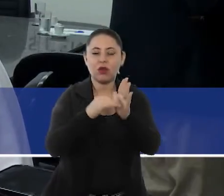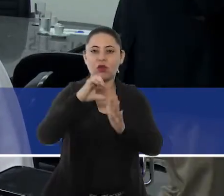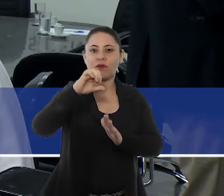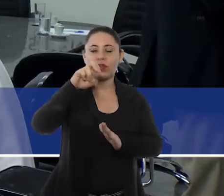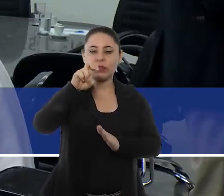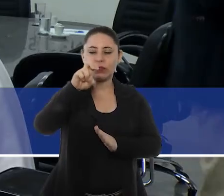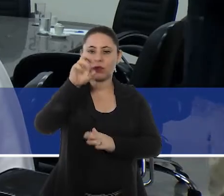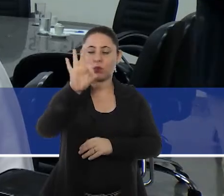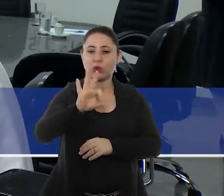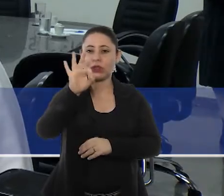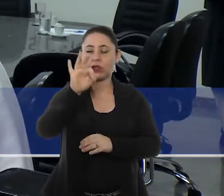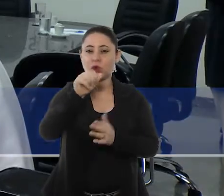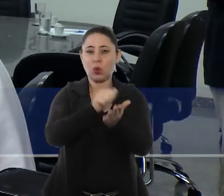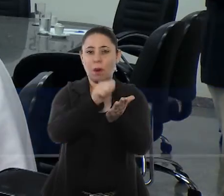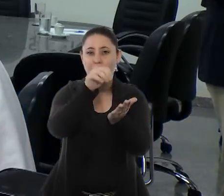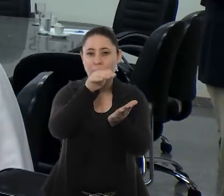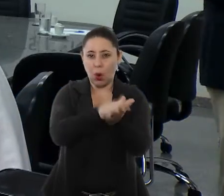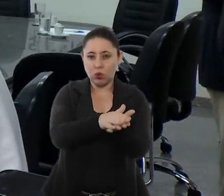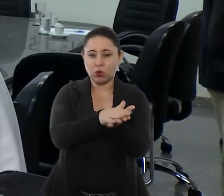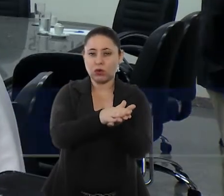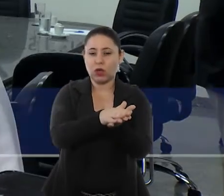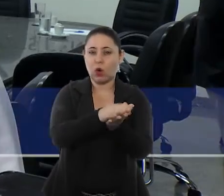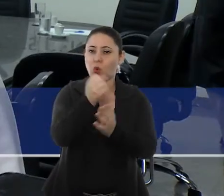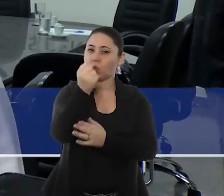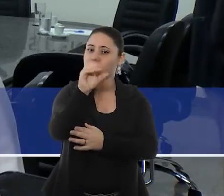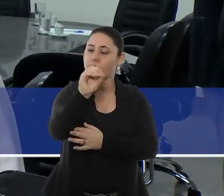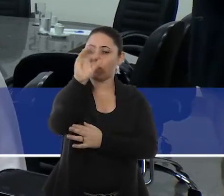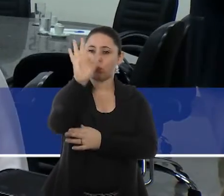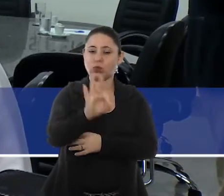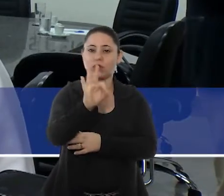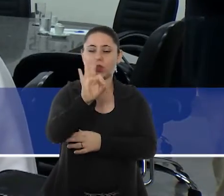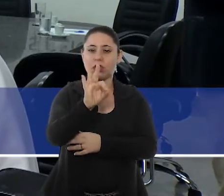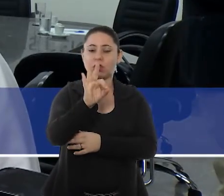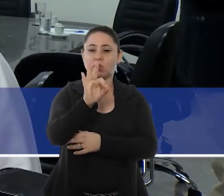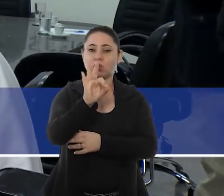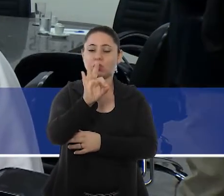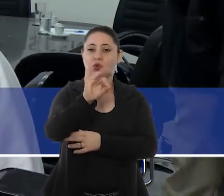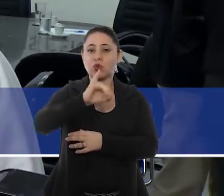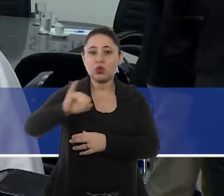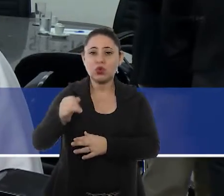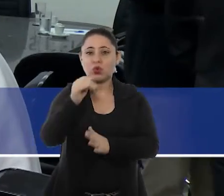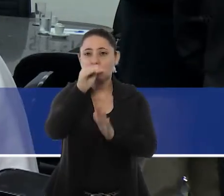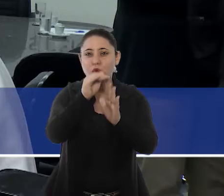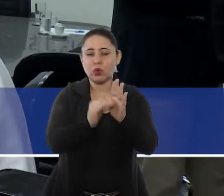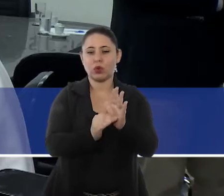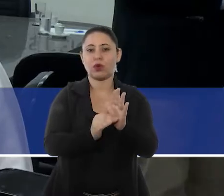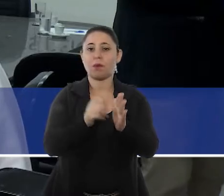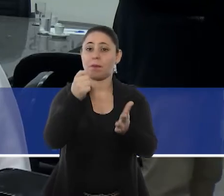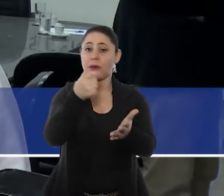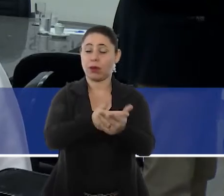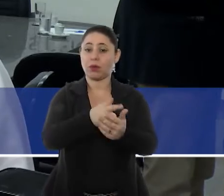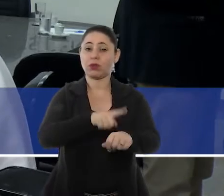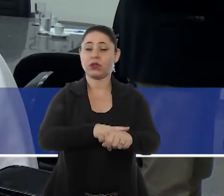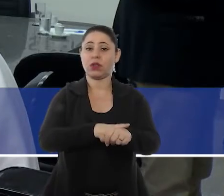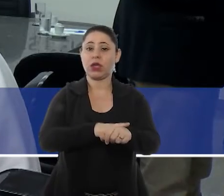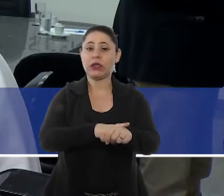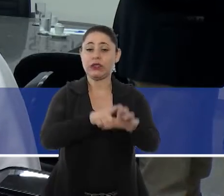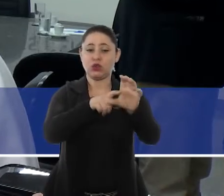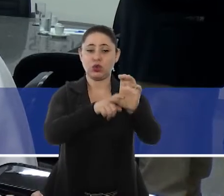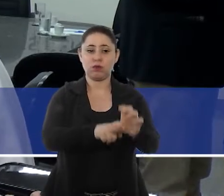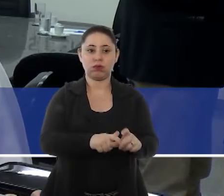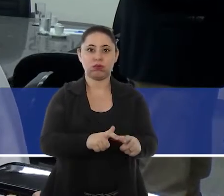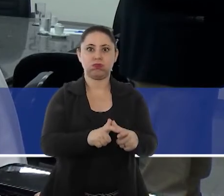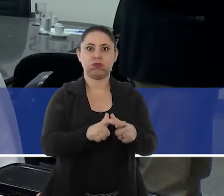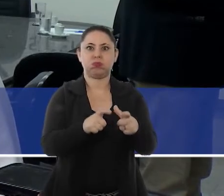gente chega a ter descontos de 95% na redução de multas, 80% dos juros no pagamento à vista, né?